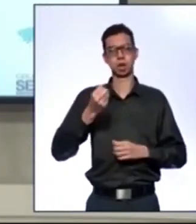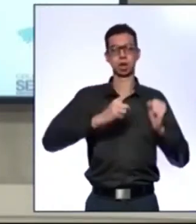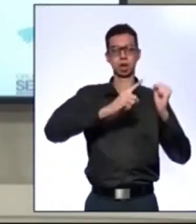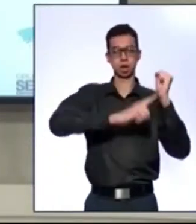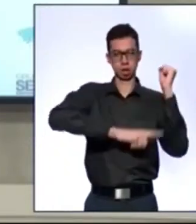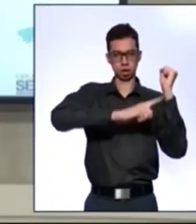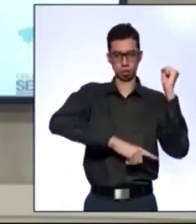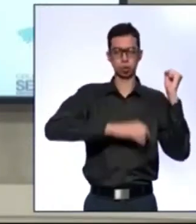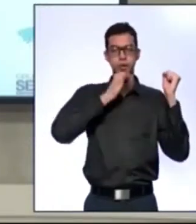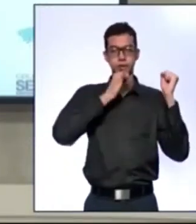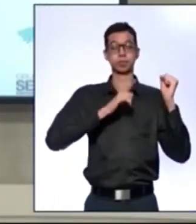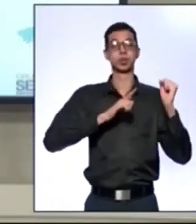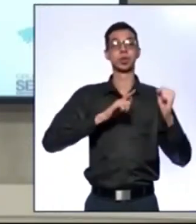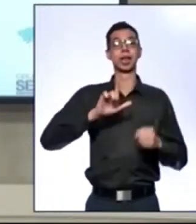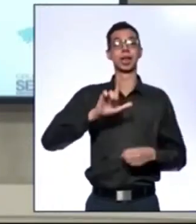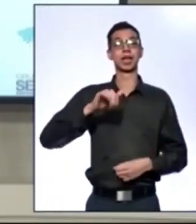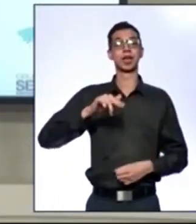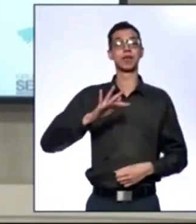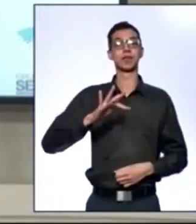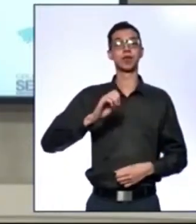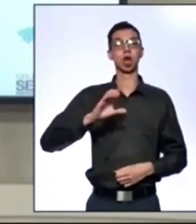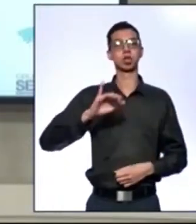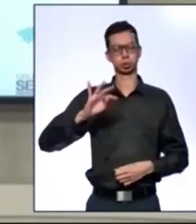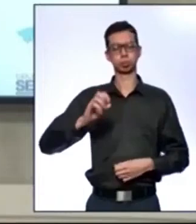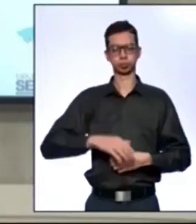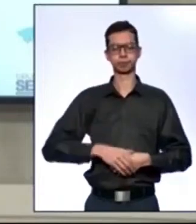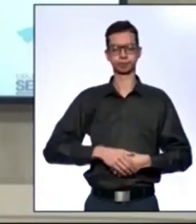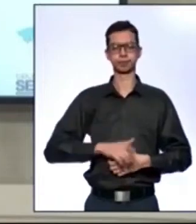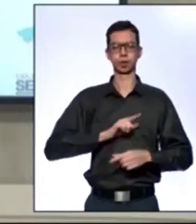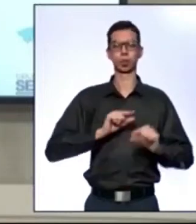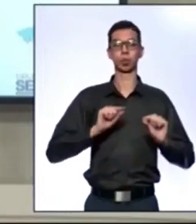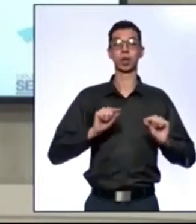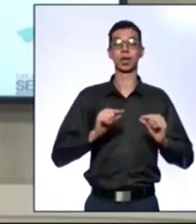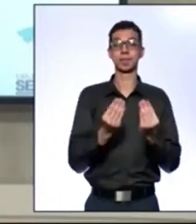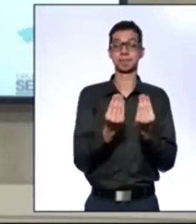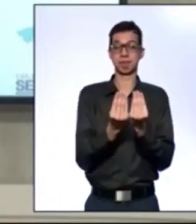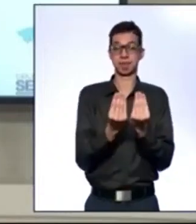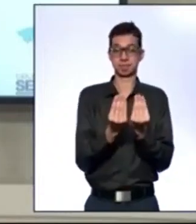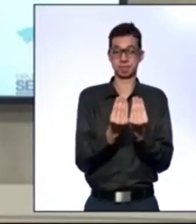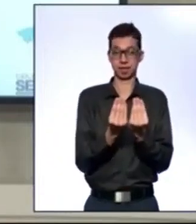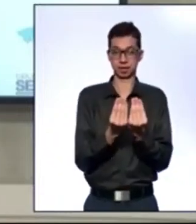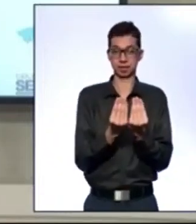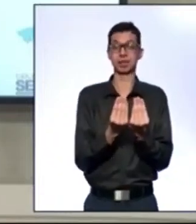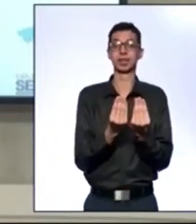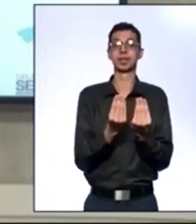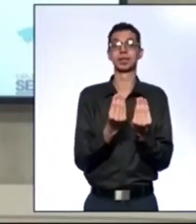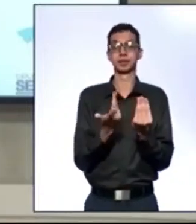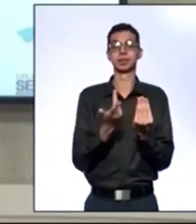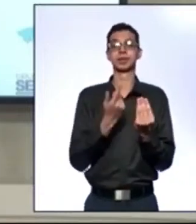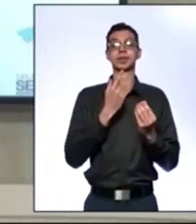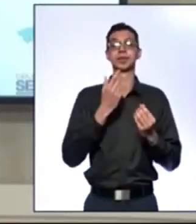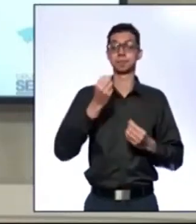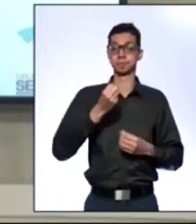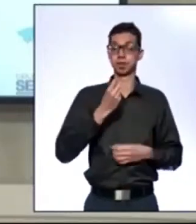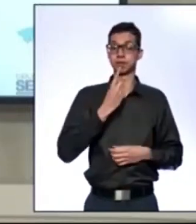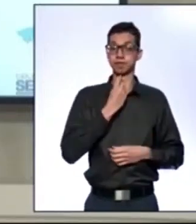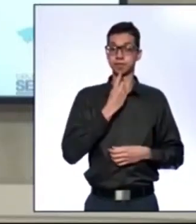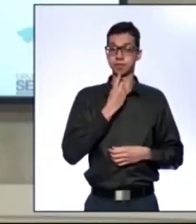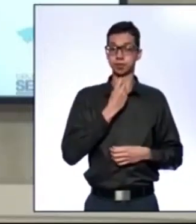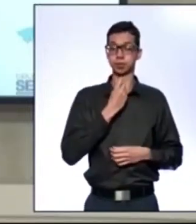sua membrana o anticorpo que ele é capaz de sintetizar. Então, o linfócito